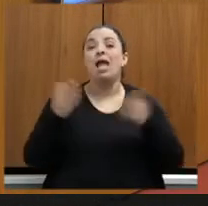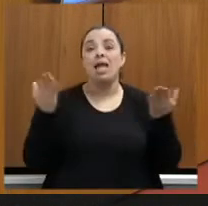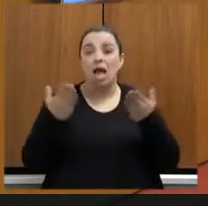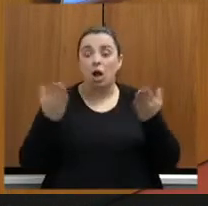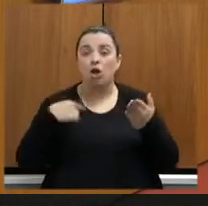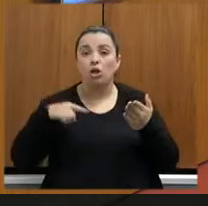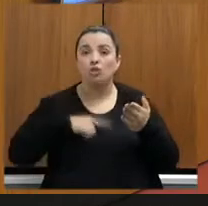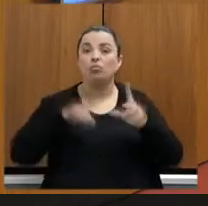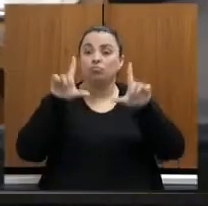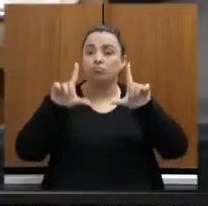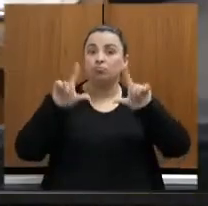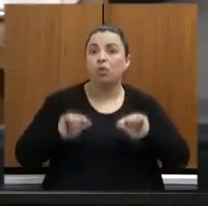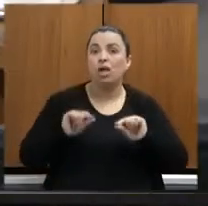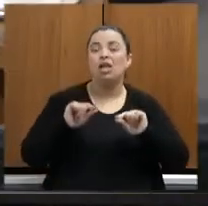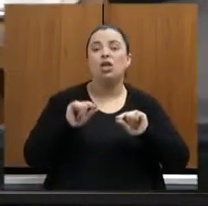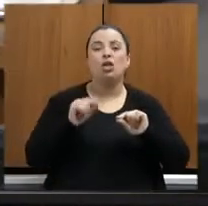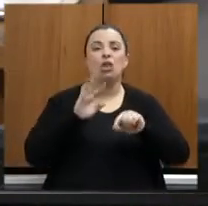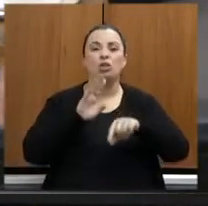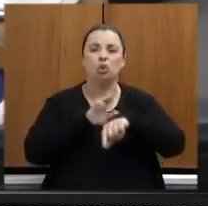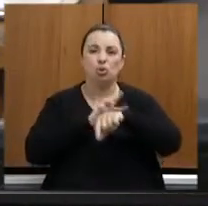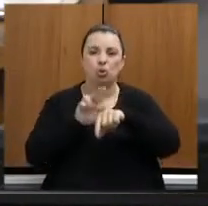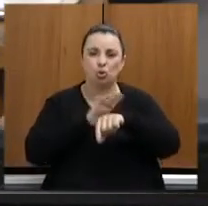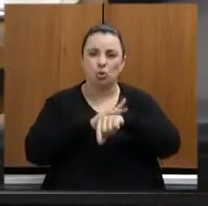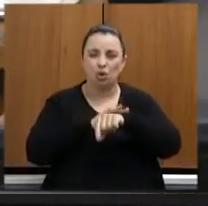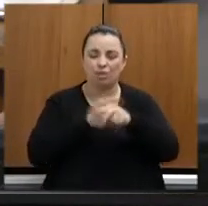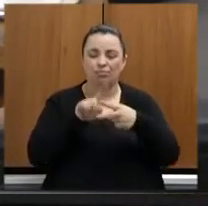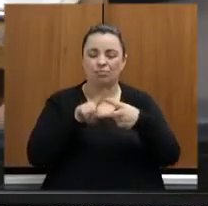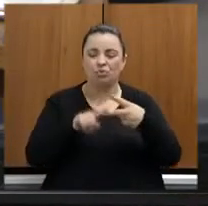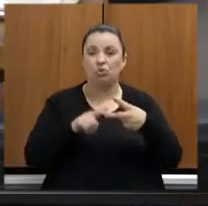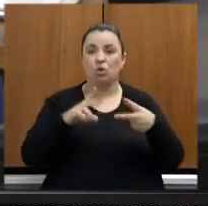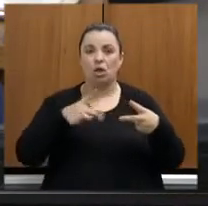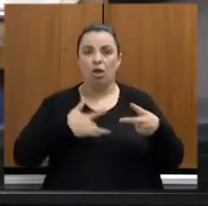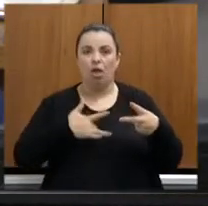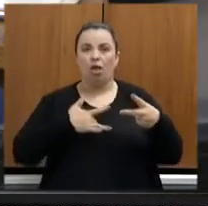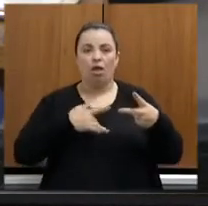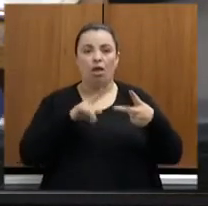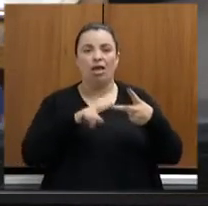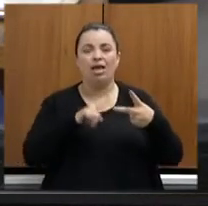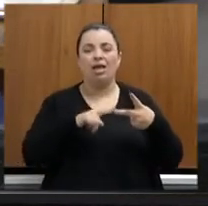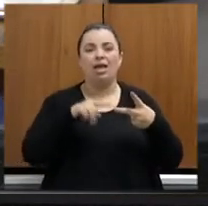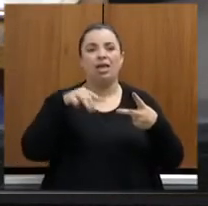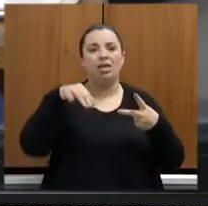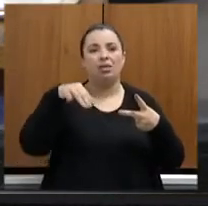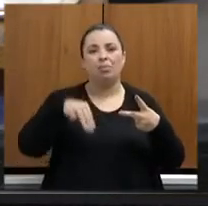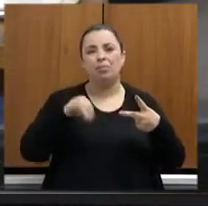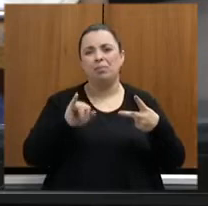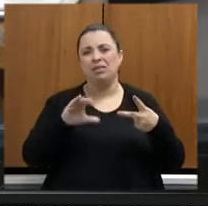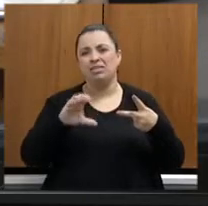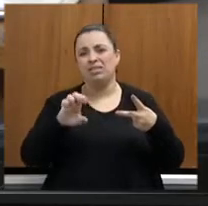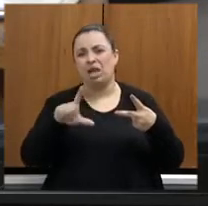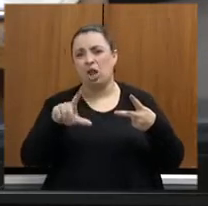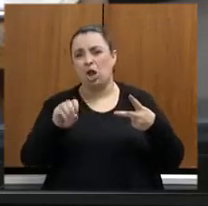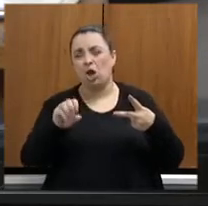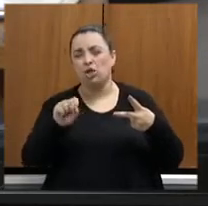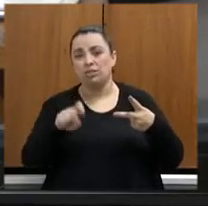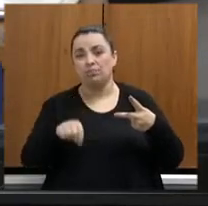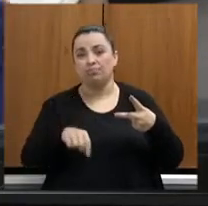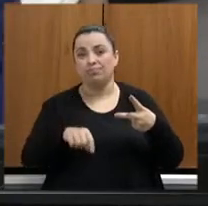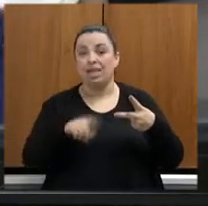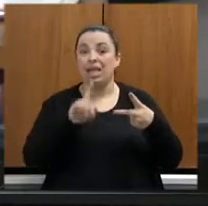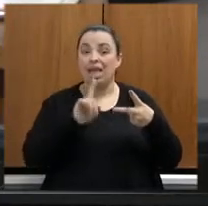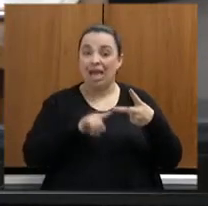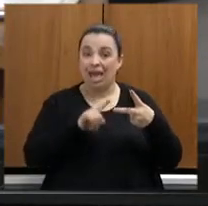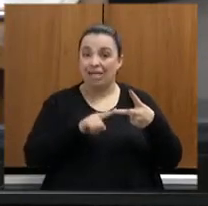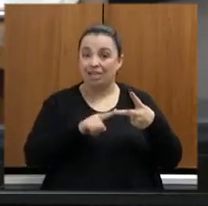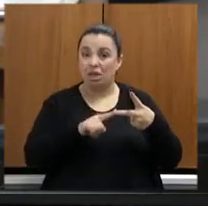e tuberculose que são duas ou nozes e pega o ser humano aftosa não mas a Brucelose tuberculose sim e